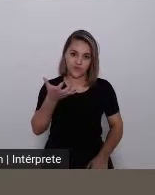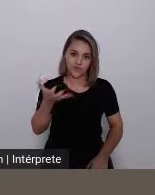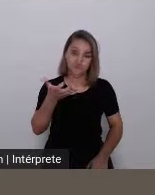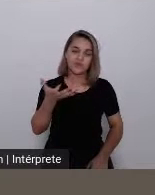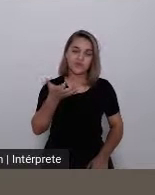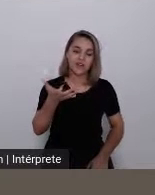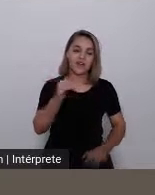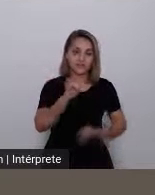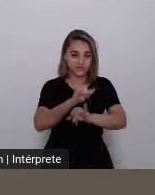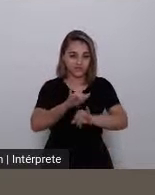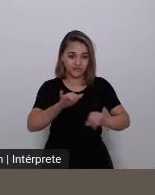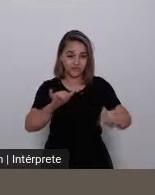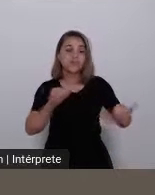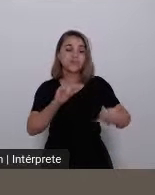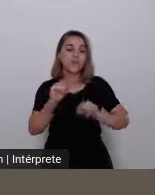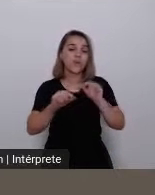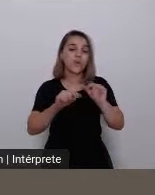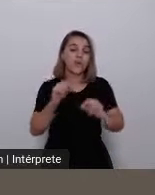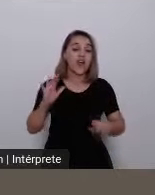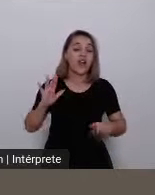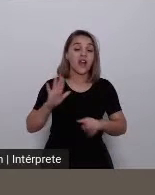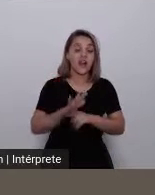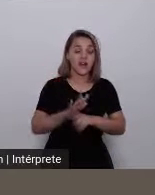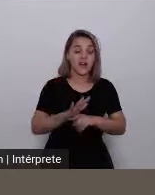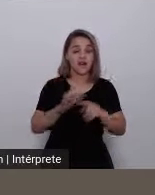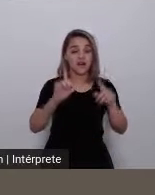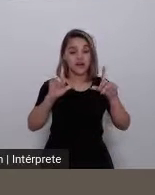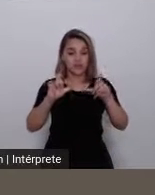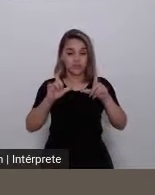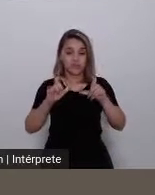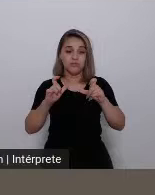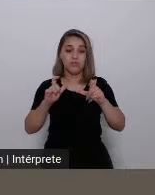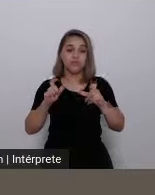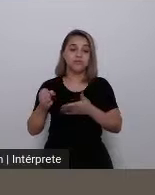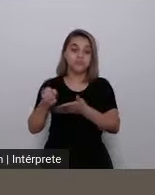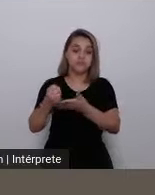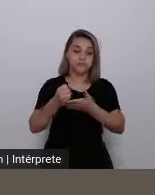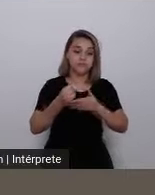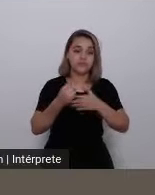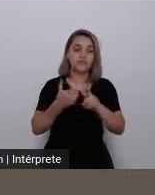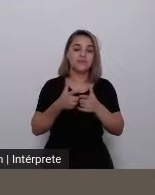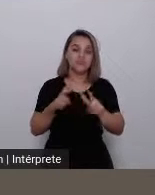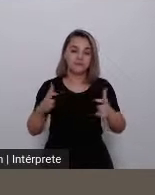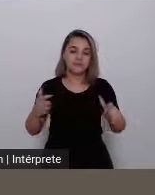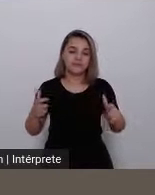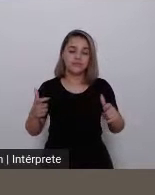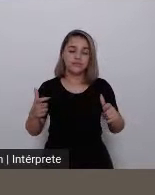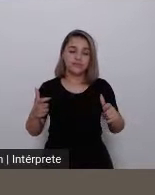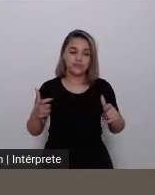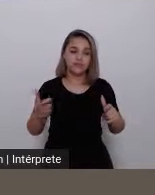salientar, a contribuição que a fotografia tinha trazido para a expansão do mundo visível. Né?